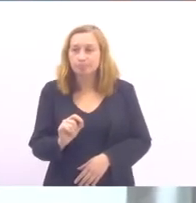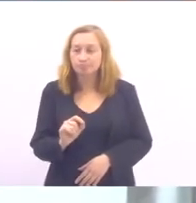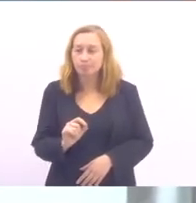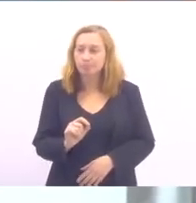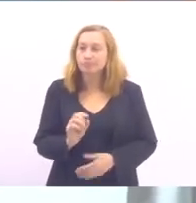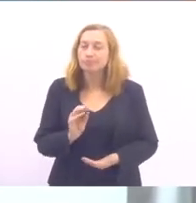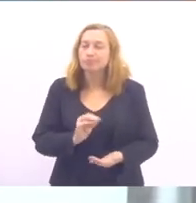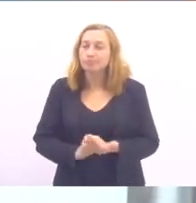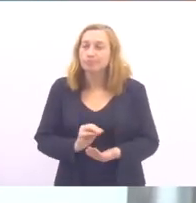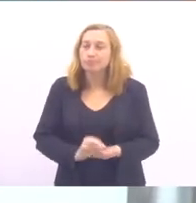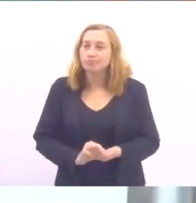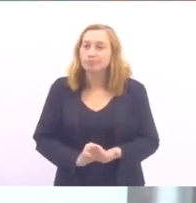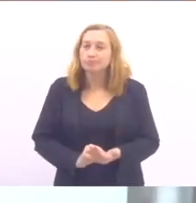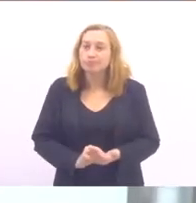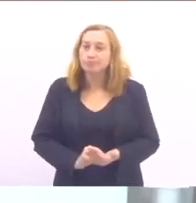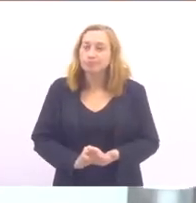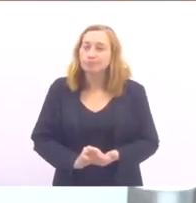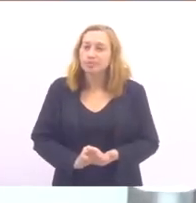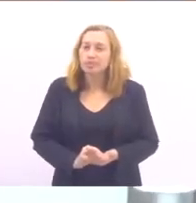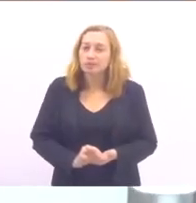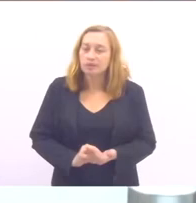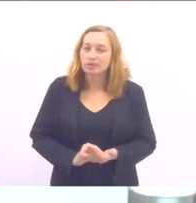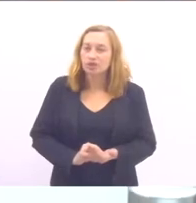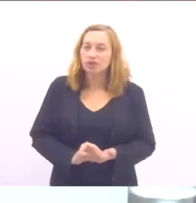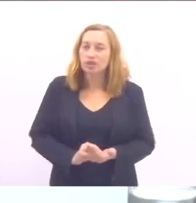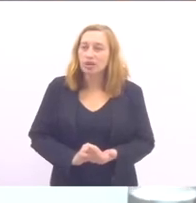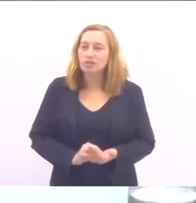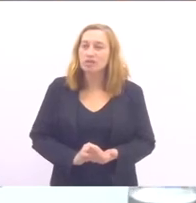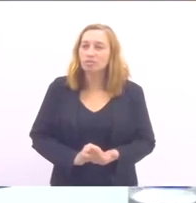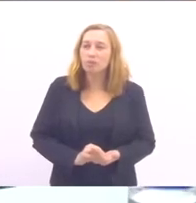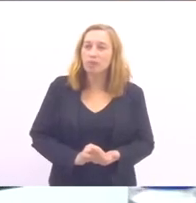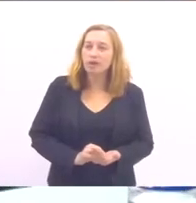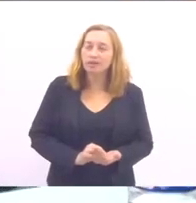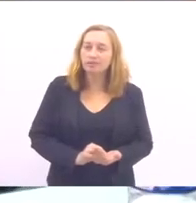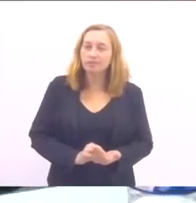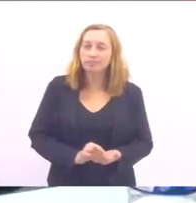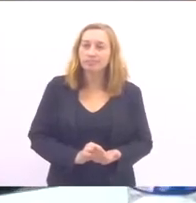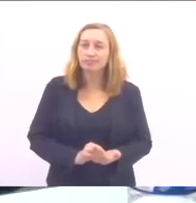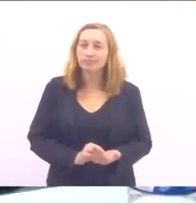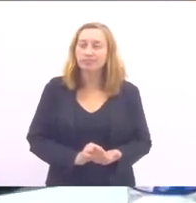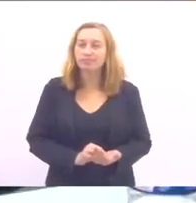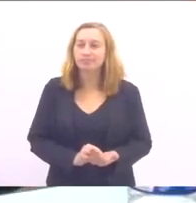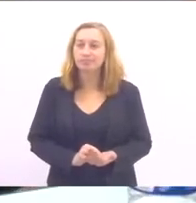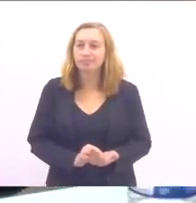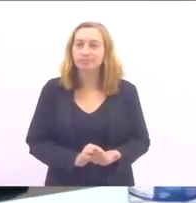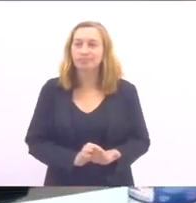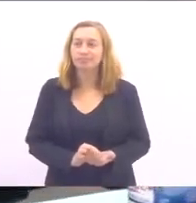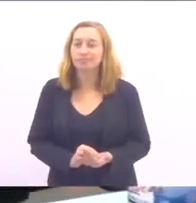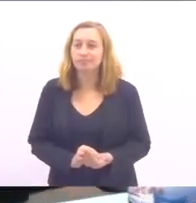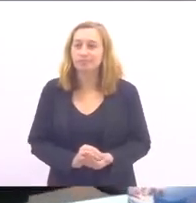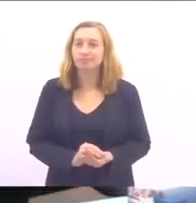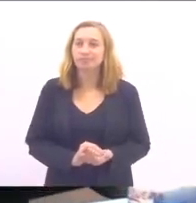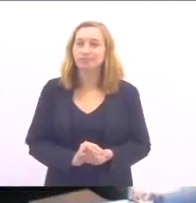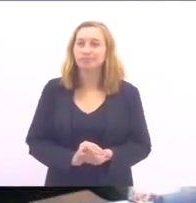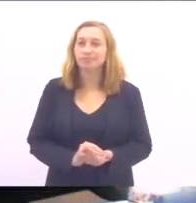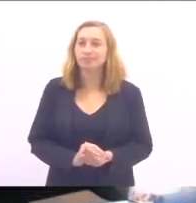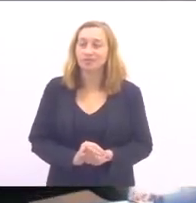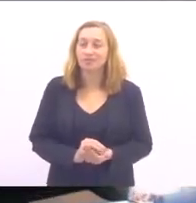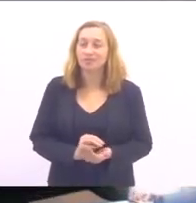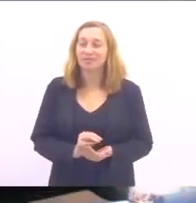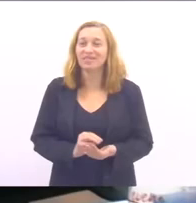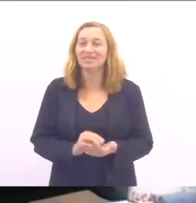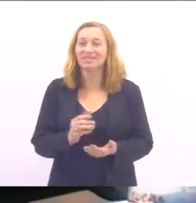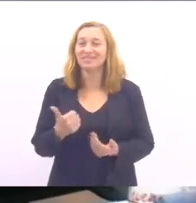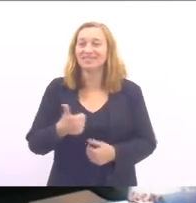faltava nesse cadastro é um grande movimento para ser só um cadastro. Então, a gente entendeu que esse movimento ele